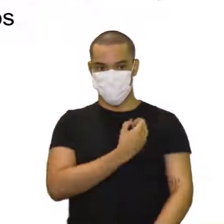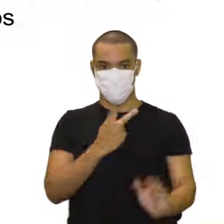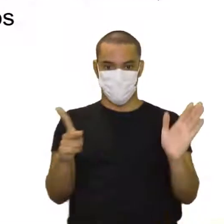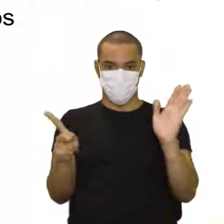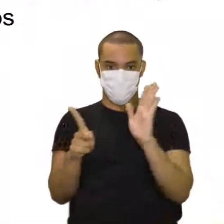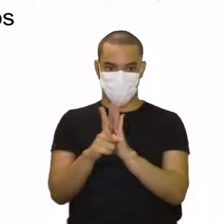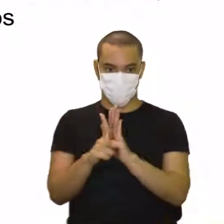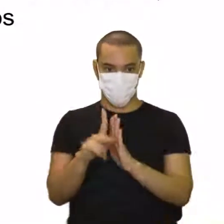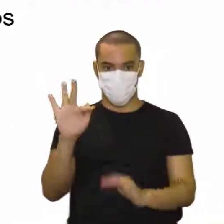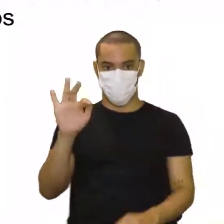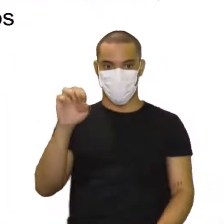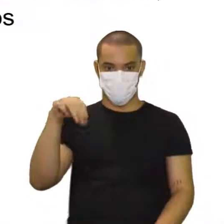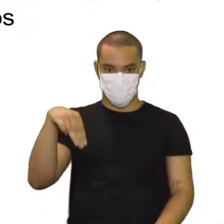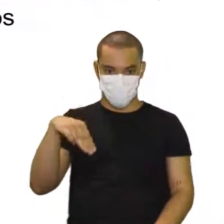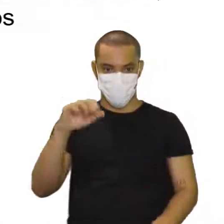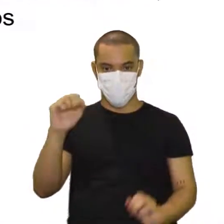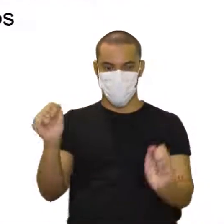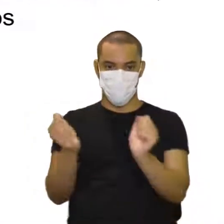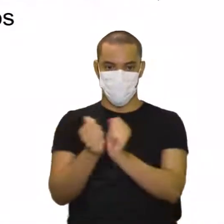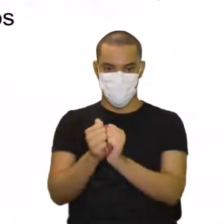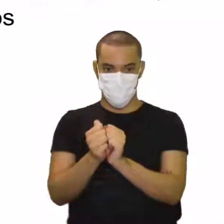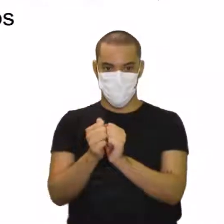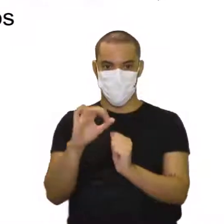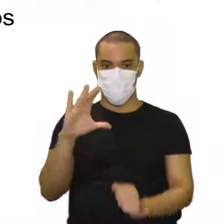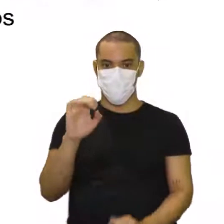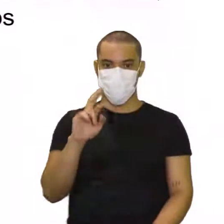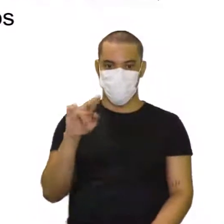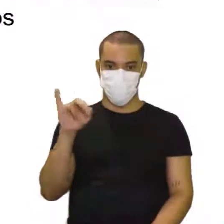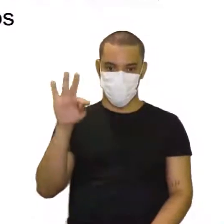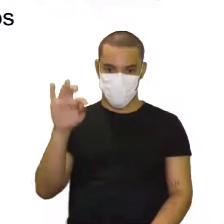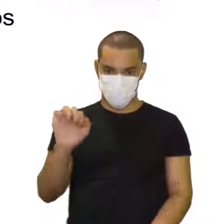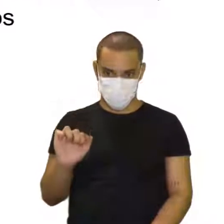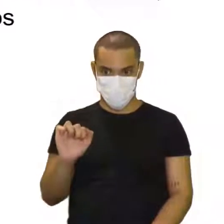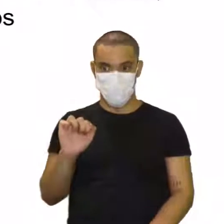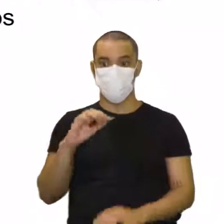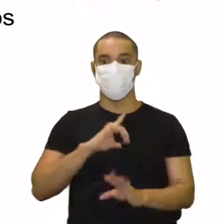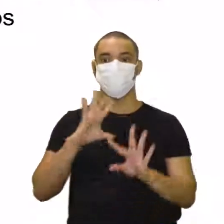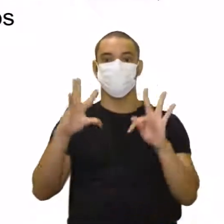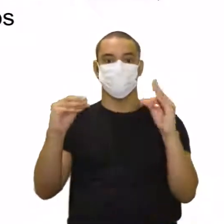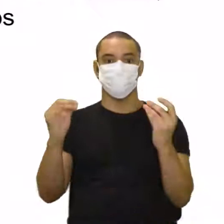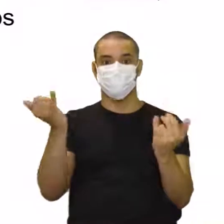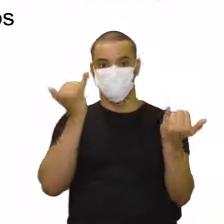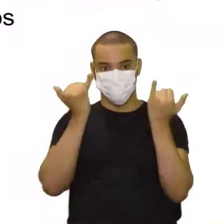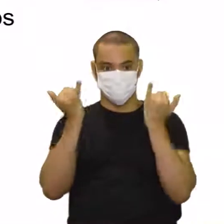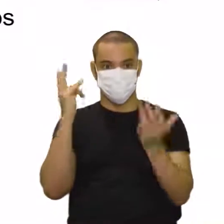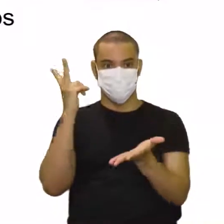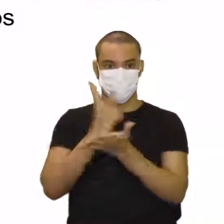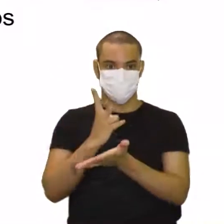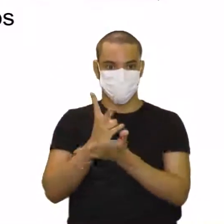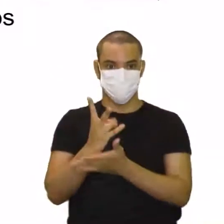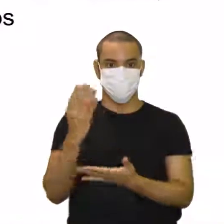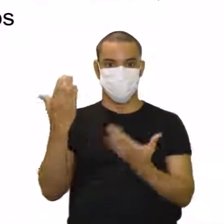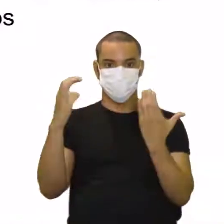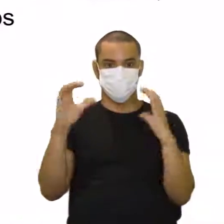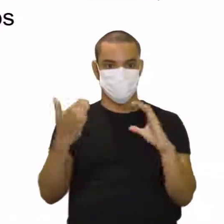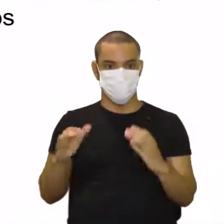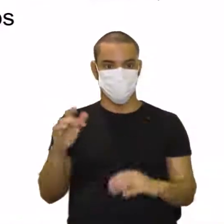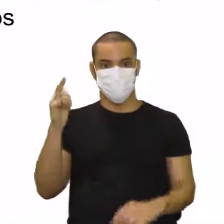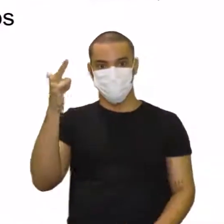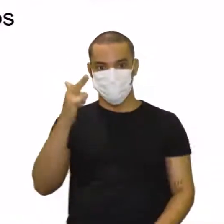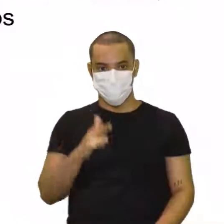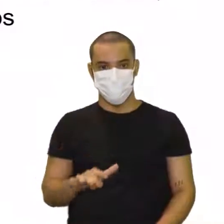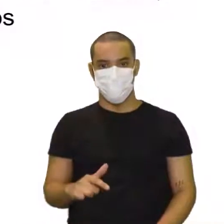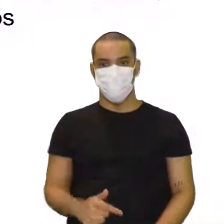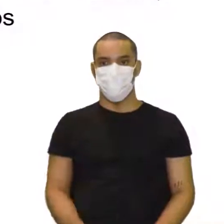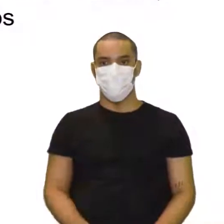e da corrente induzida? Então, vamos lá. Tem aqui todos os dados, mas sempre nós colocamos aí novamente, né, na